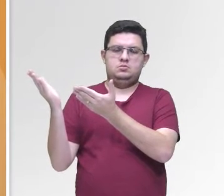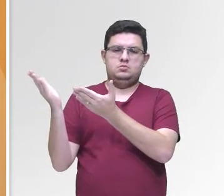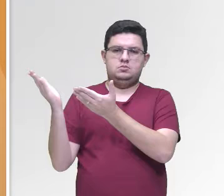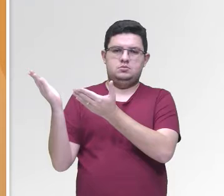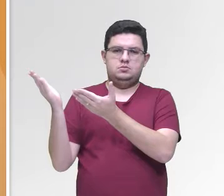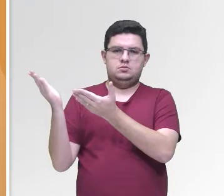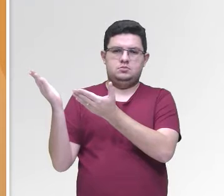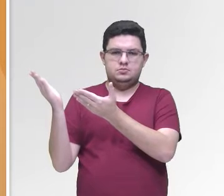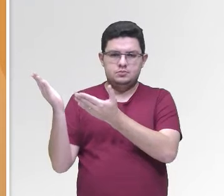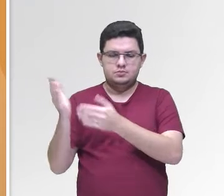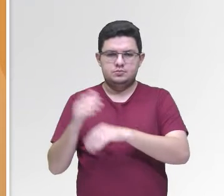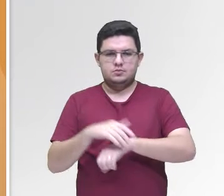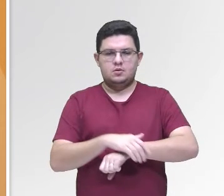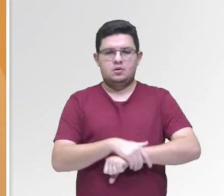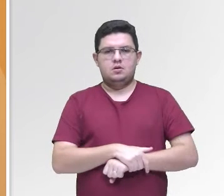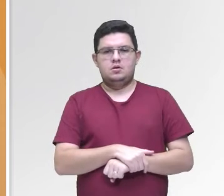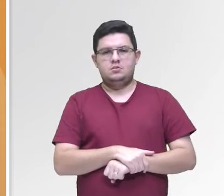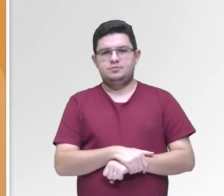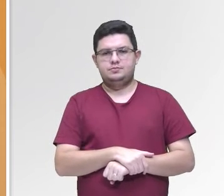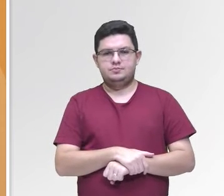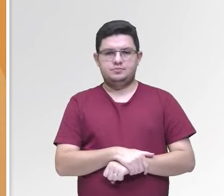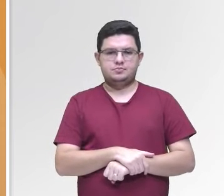de mercados.